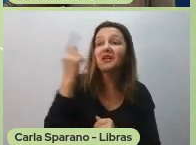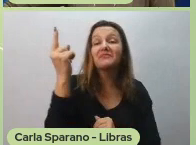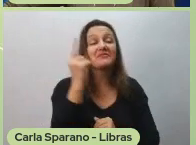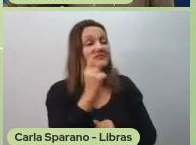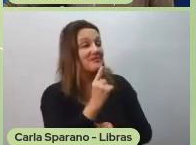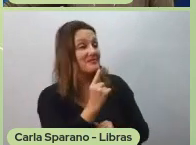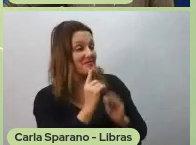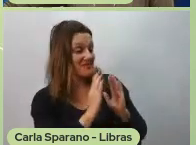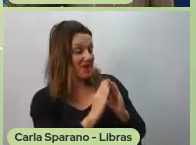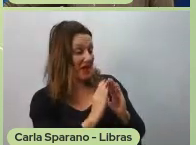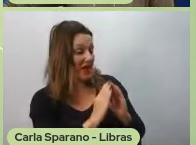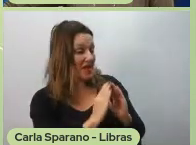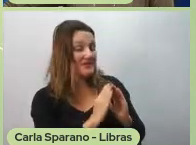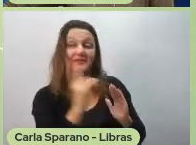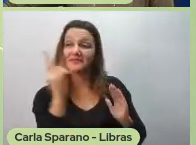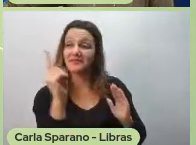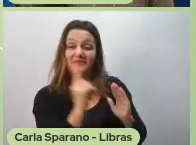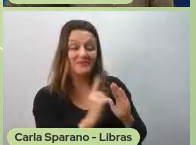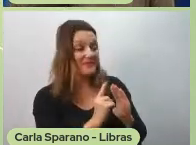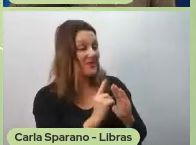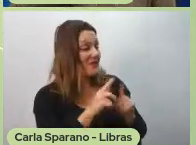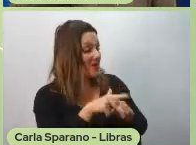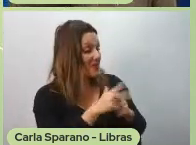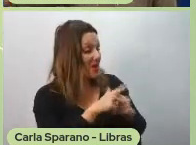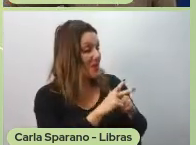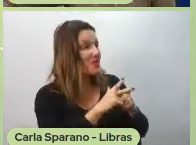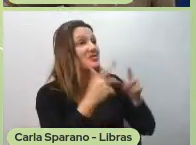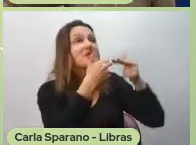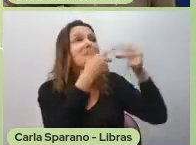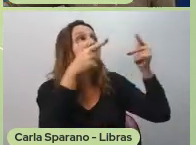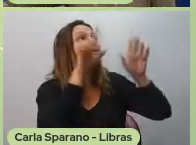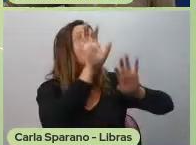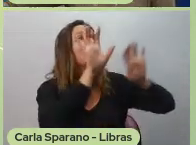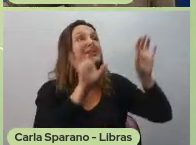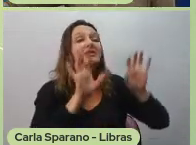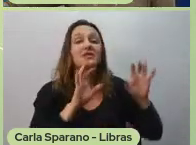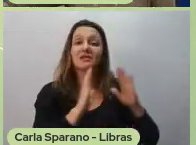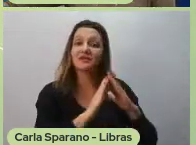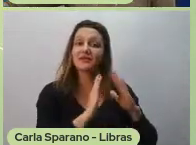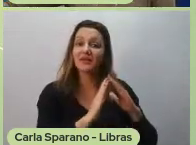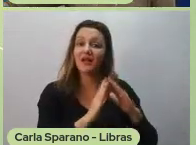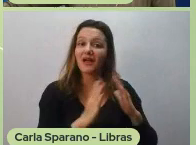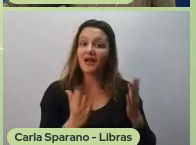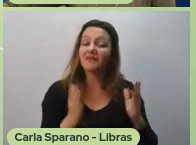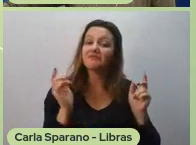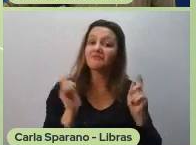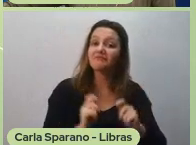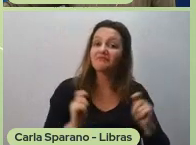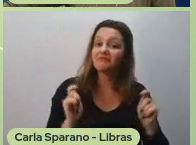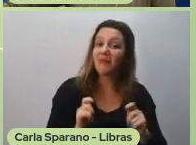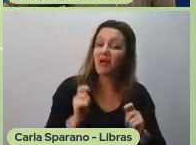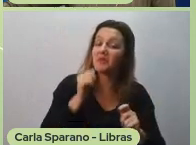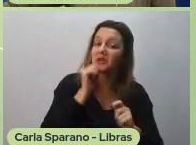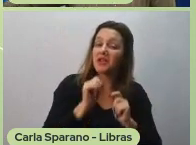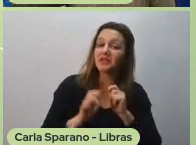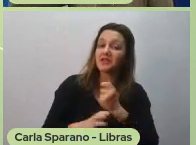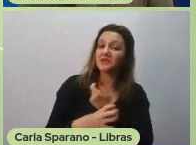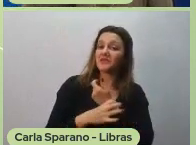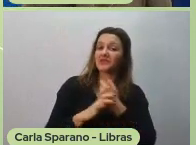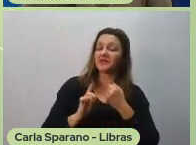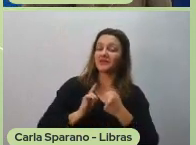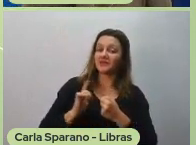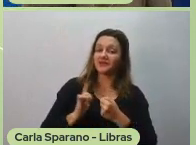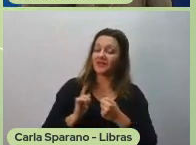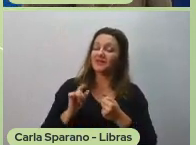um processo que quando vai para a cadeia de valor, ele é ampliado exponencialmente, né? Então, é importante a gente incentivar